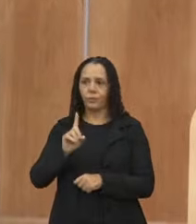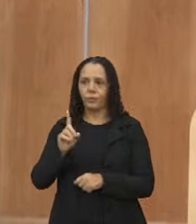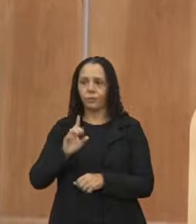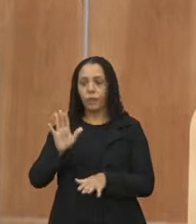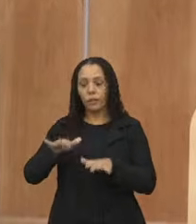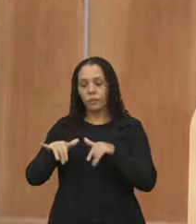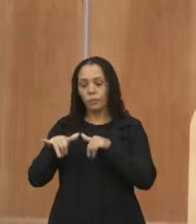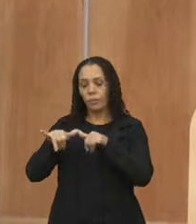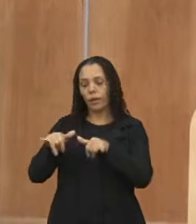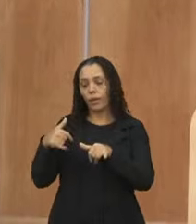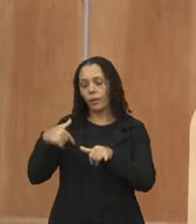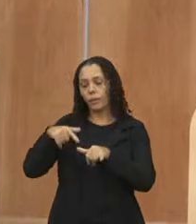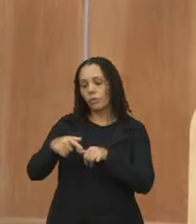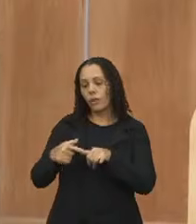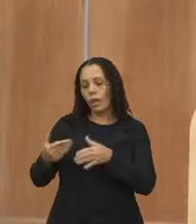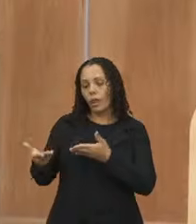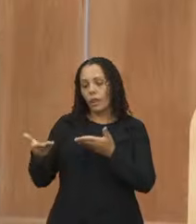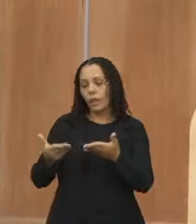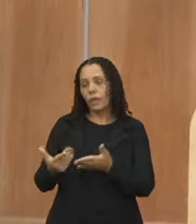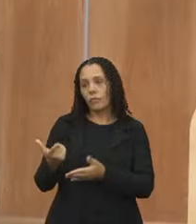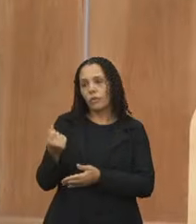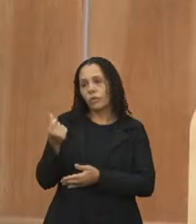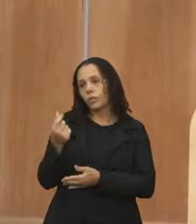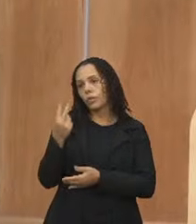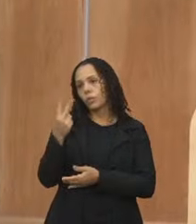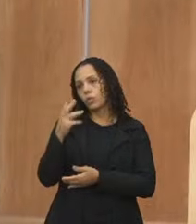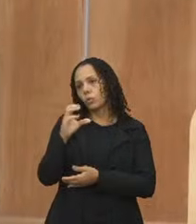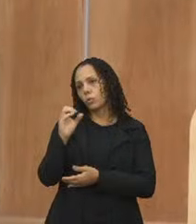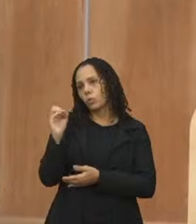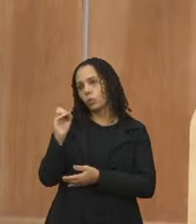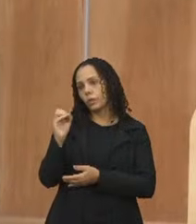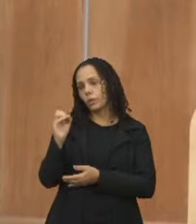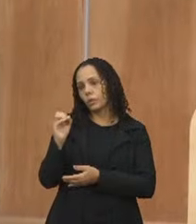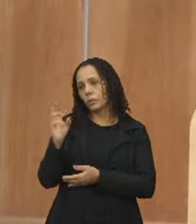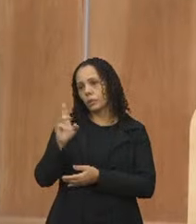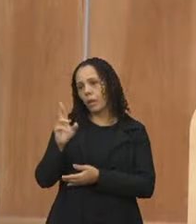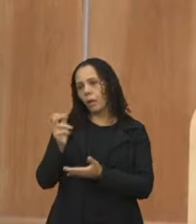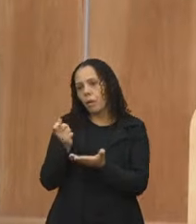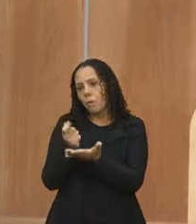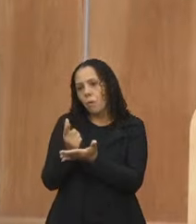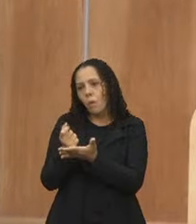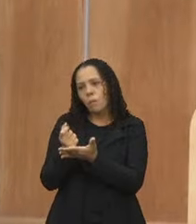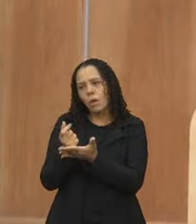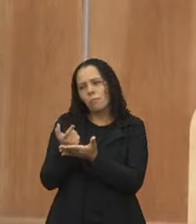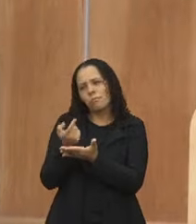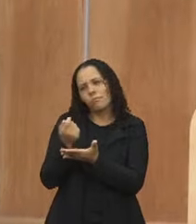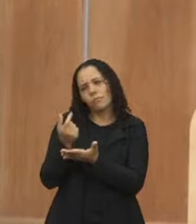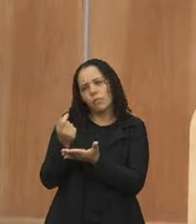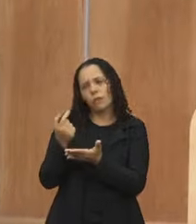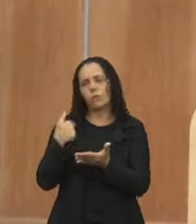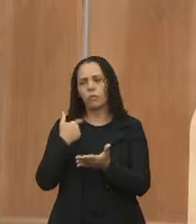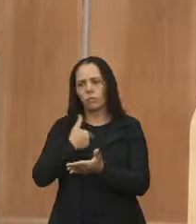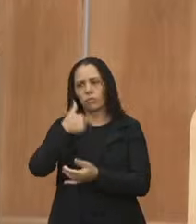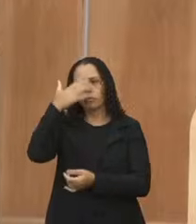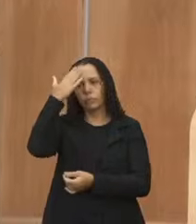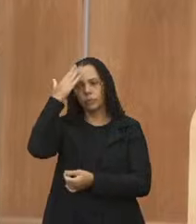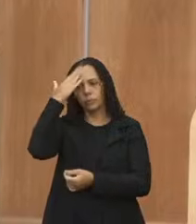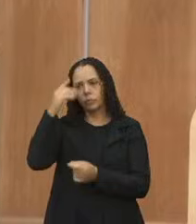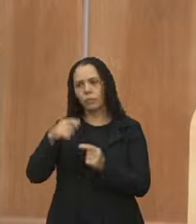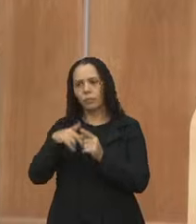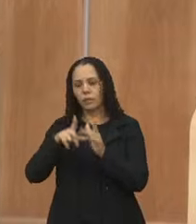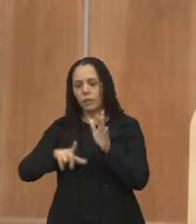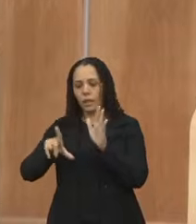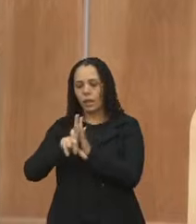vezes com R$200 e sai com 1, 2 sacolinhas. A gente sabe, mas essa legislação, ela é